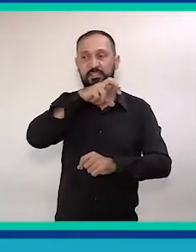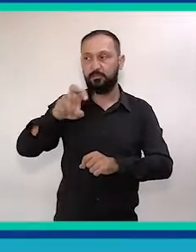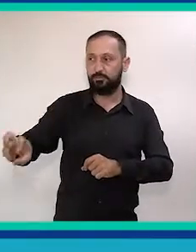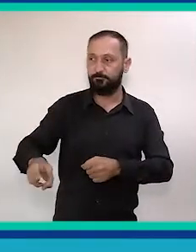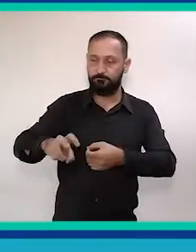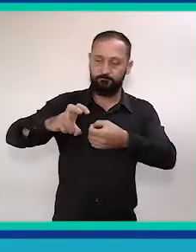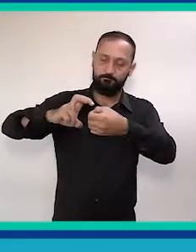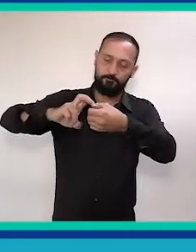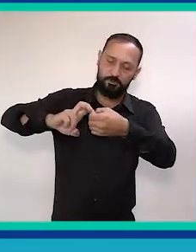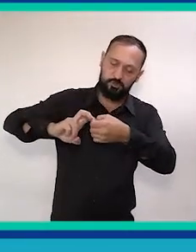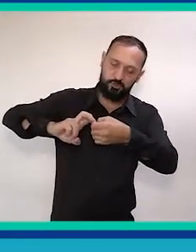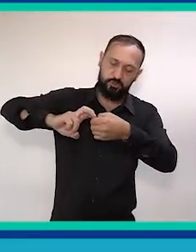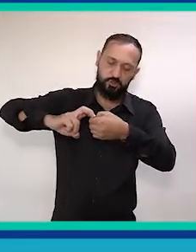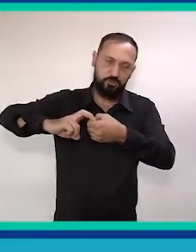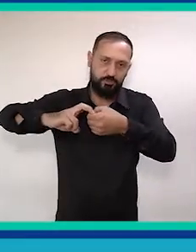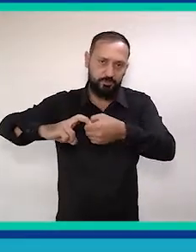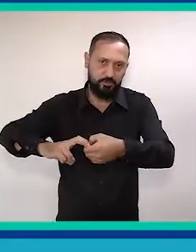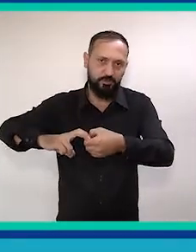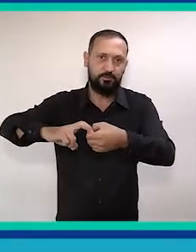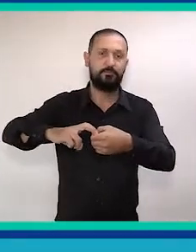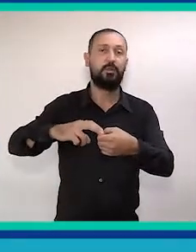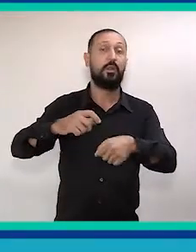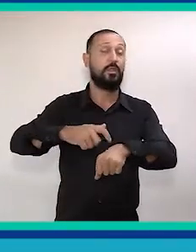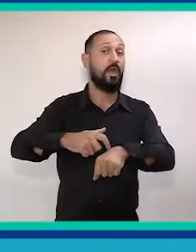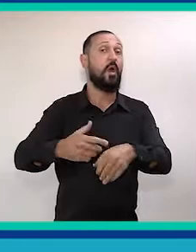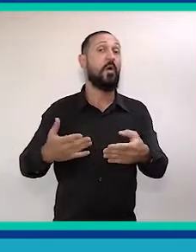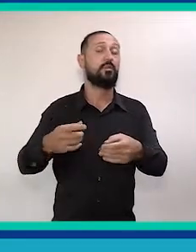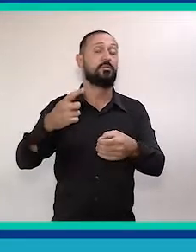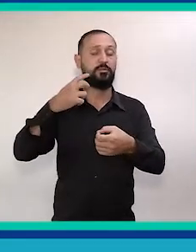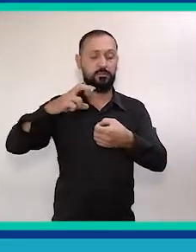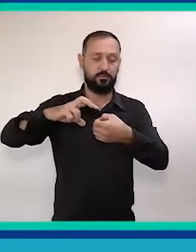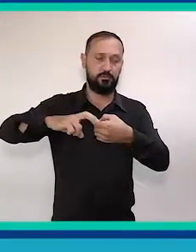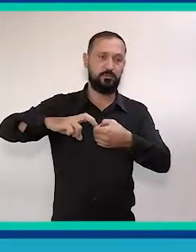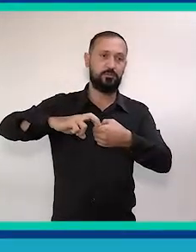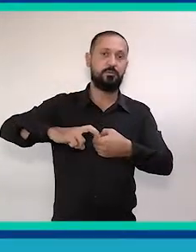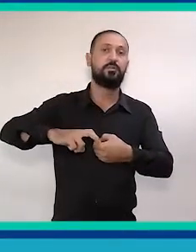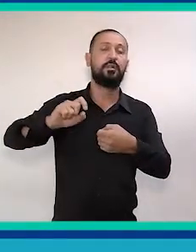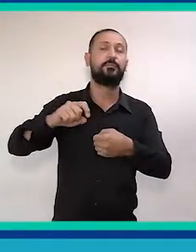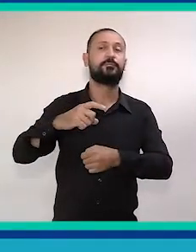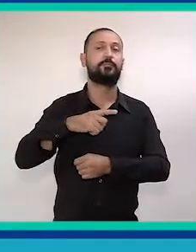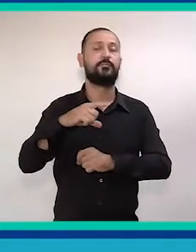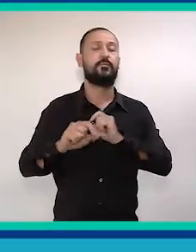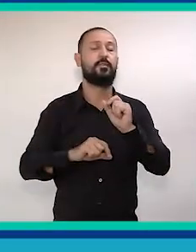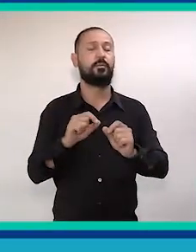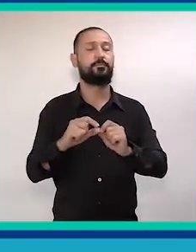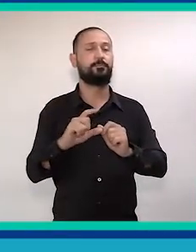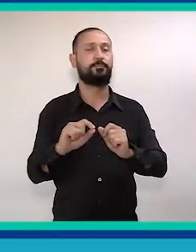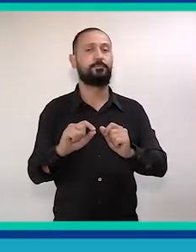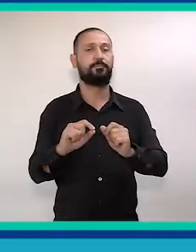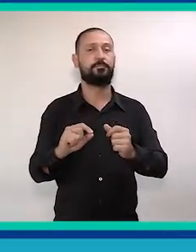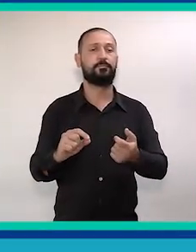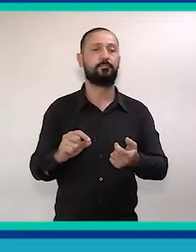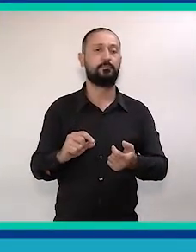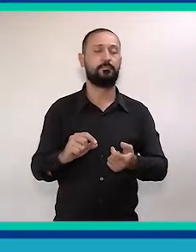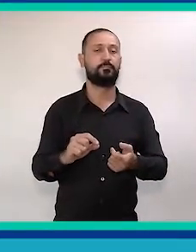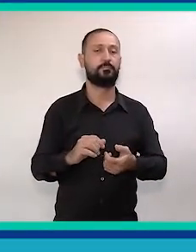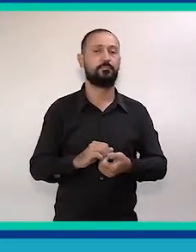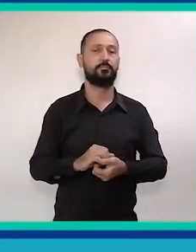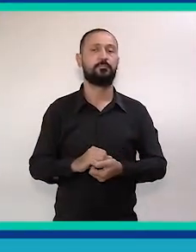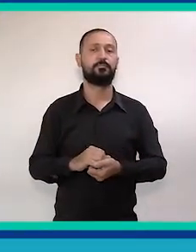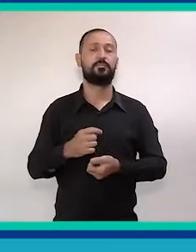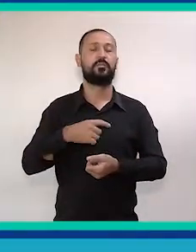gente pega uma serpente e consegue extrair o veneno dela. Então, nesse caso da extração, é o processo de obtenção